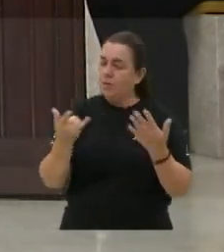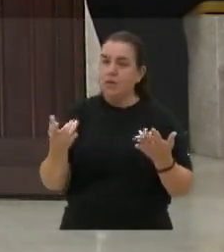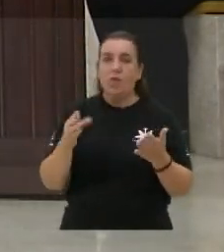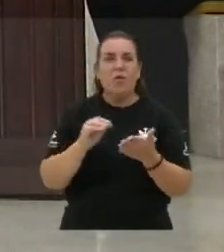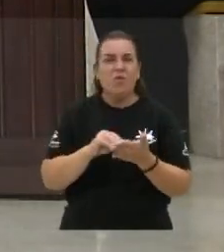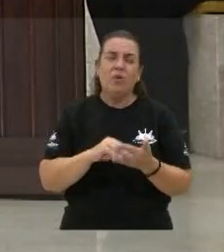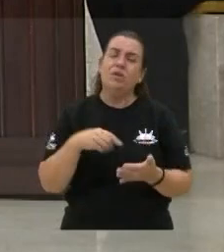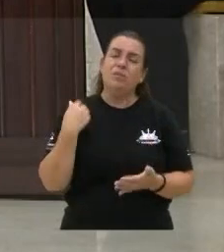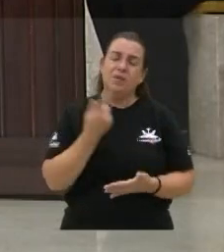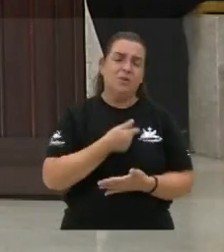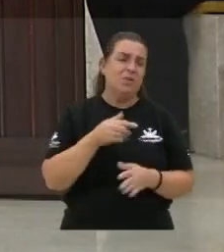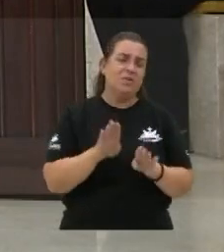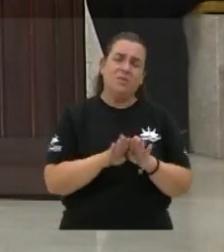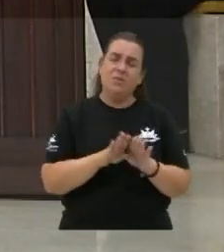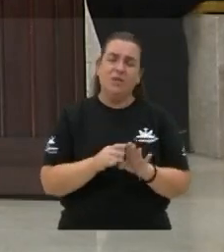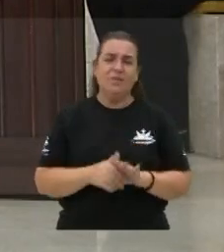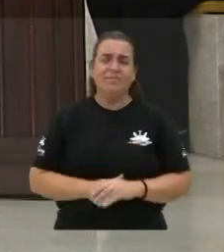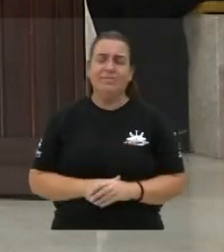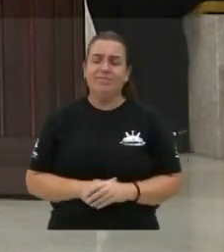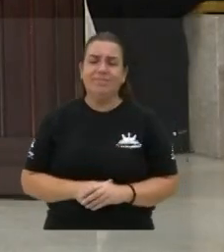faltando.